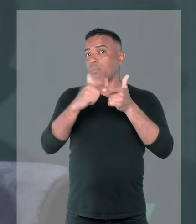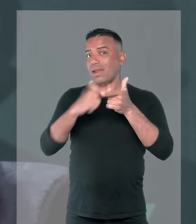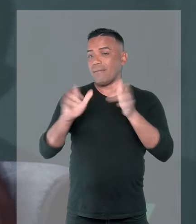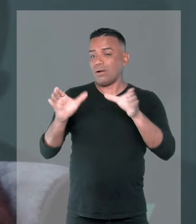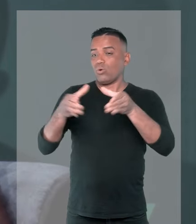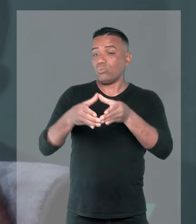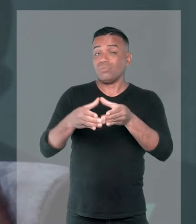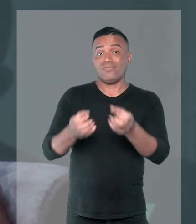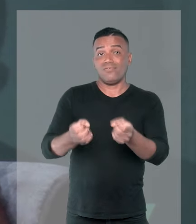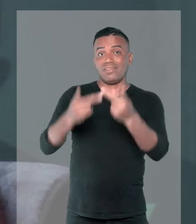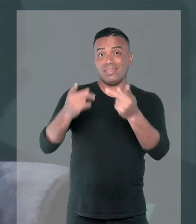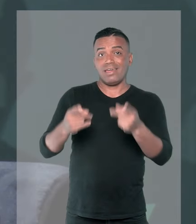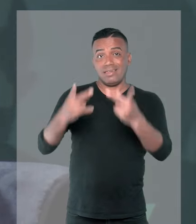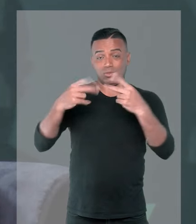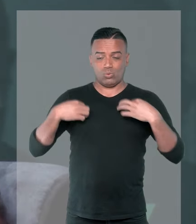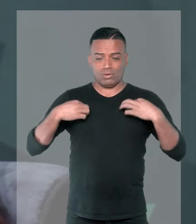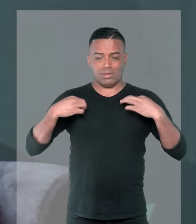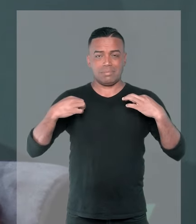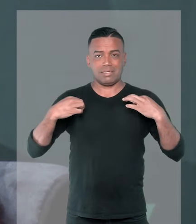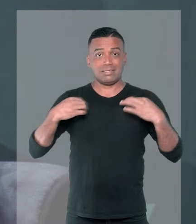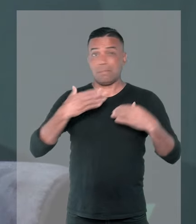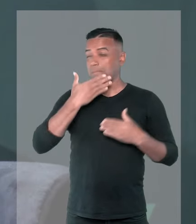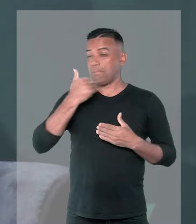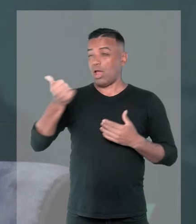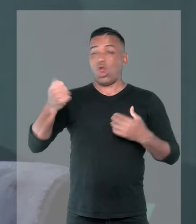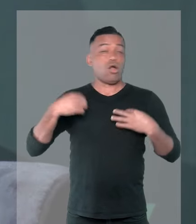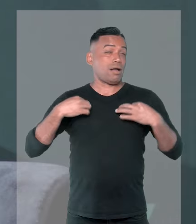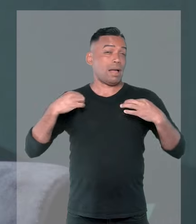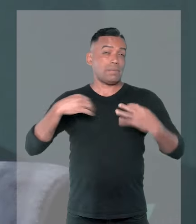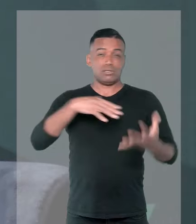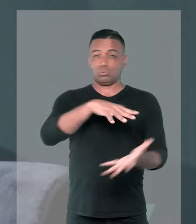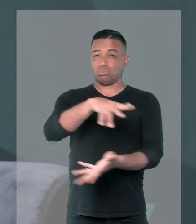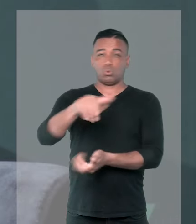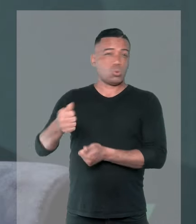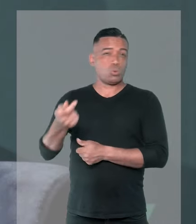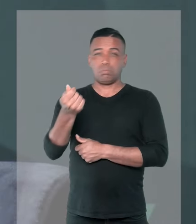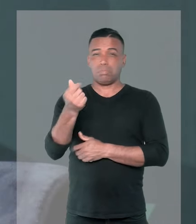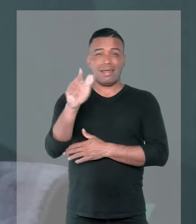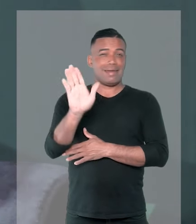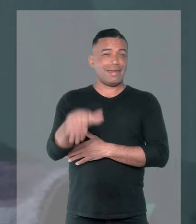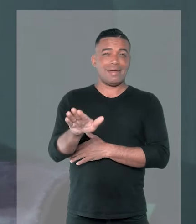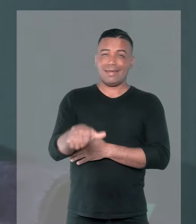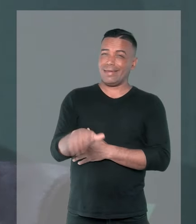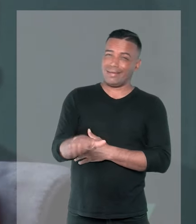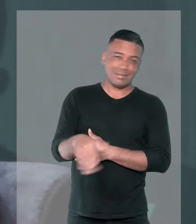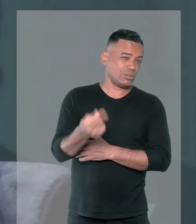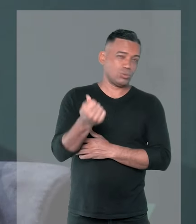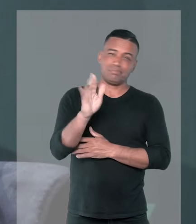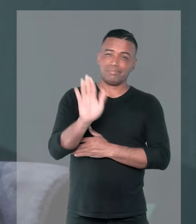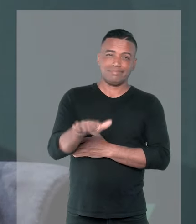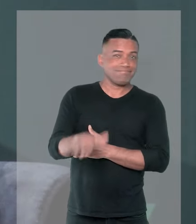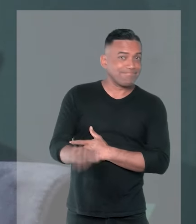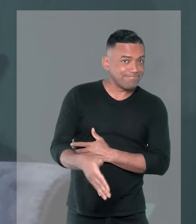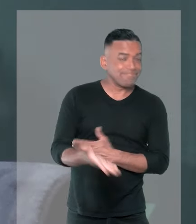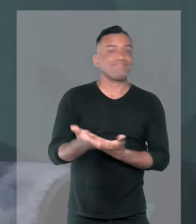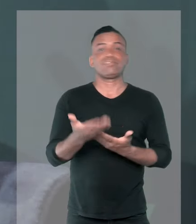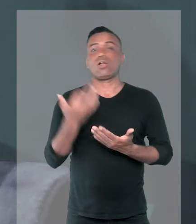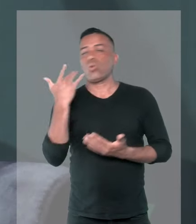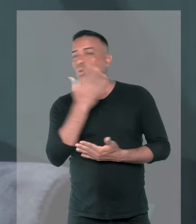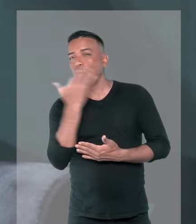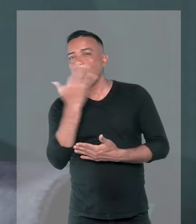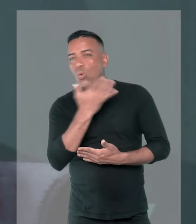exemplo camisas Tá certo elas são as melhores camisas do mundo o preço o custo benefício da camisa é o mais Fantástico que você pode ter as